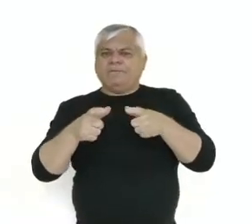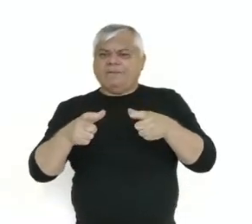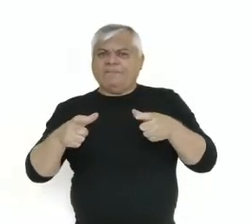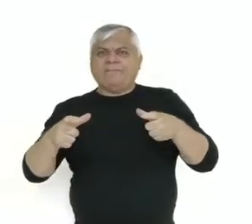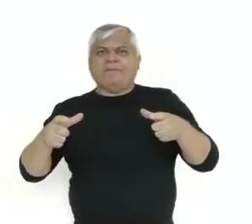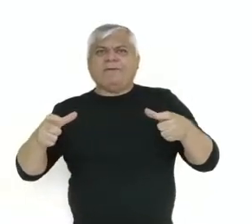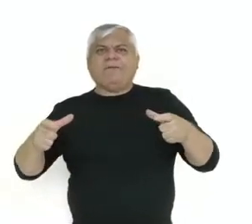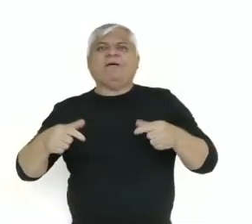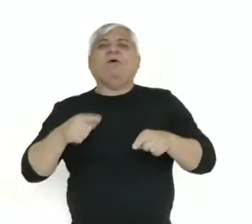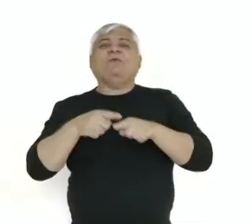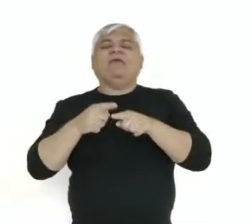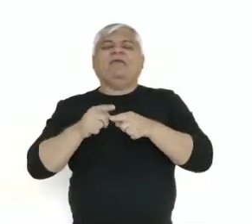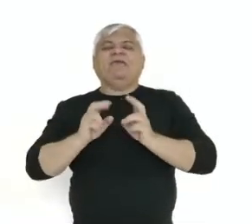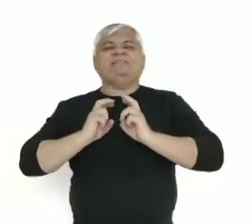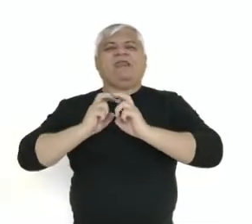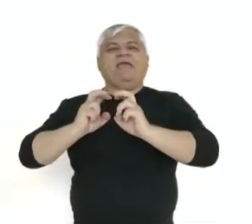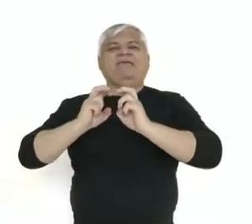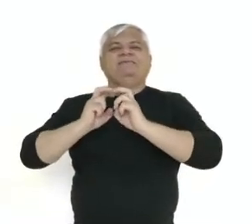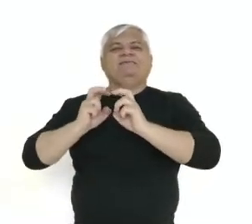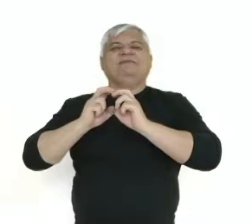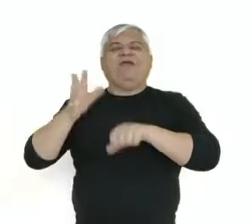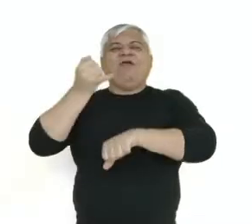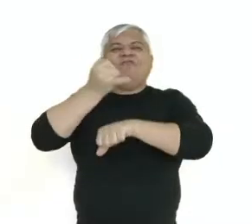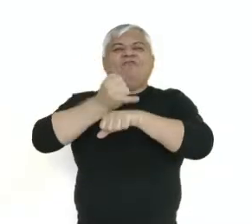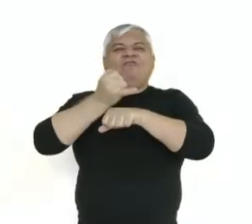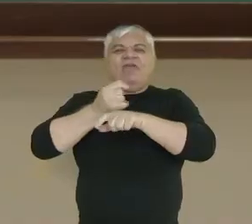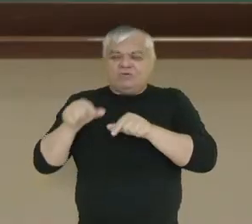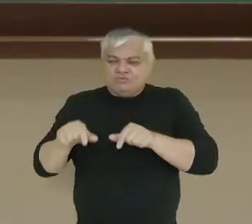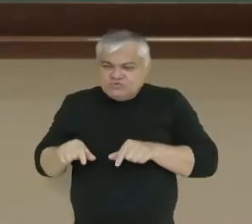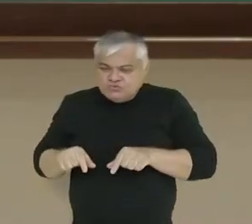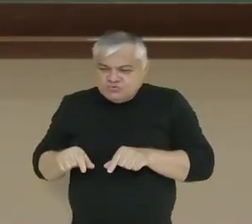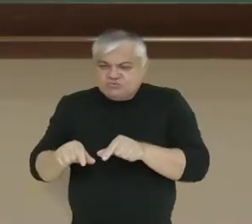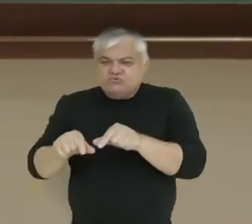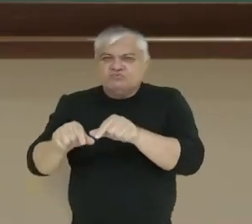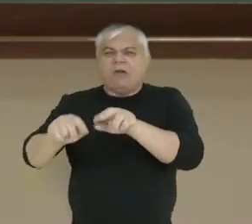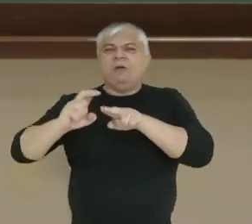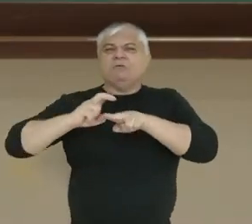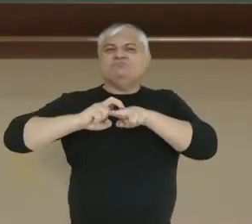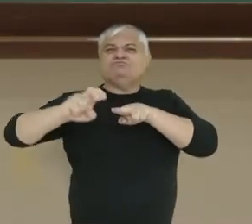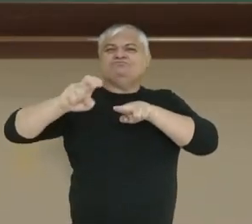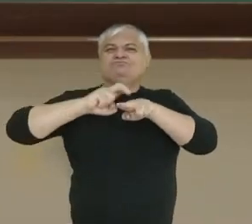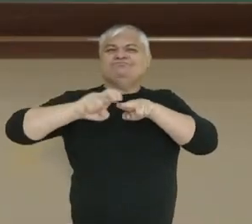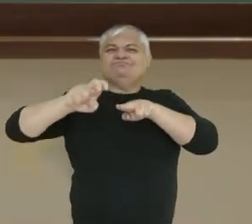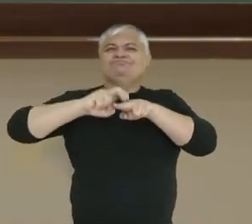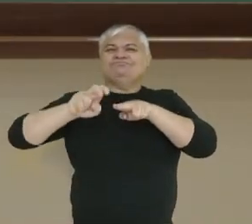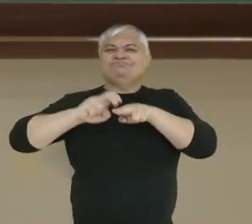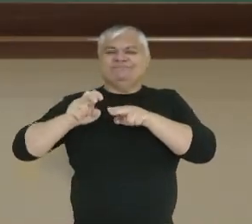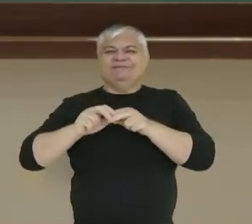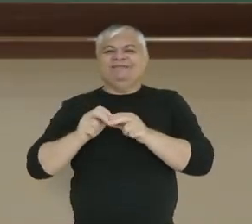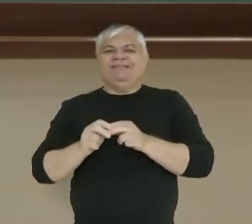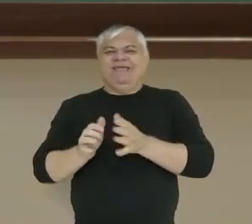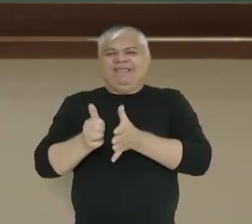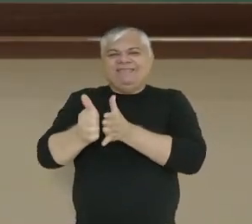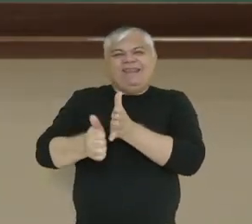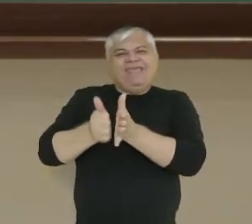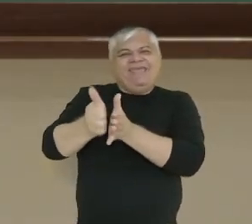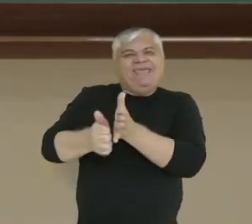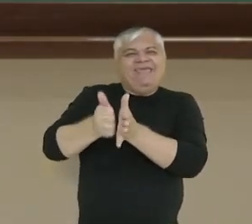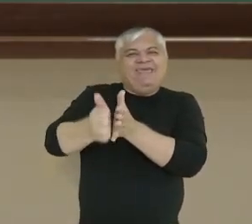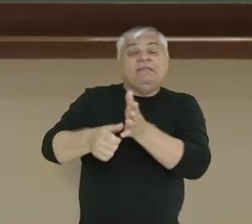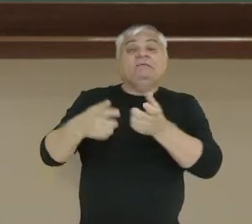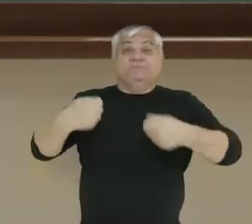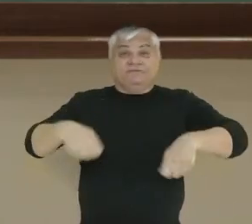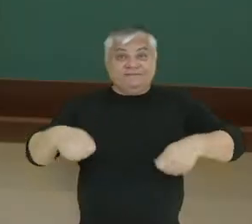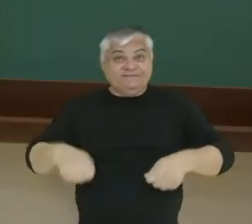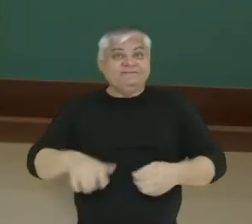das ferrovias. Por que das ferrovias? Era necessário fazer o transporte das matérias-primas.